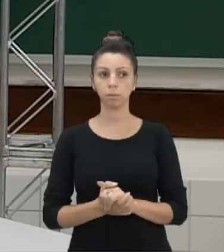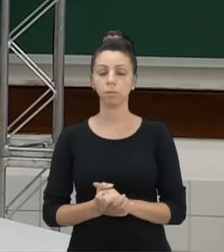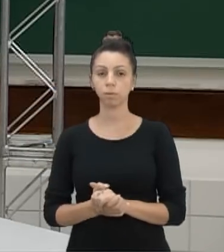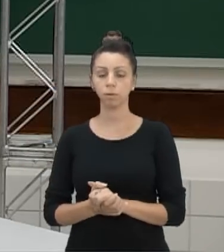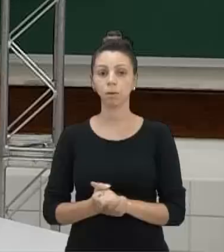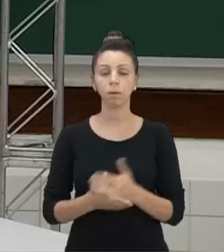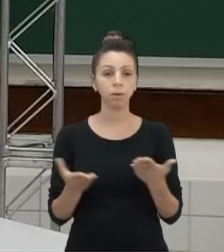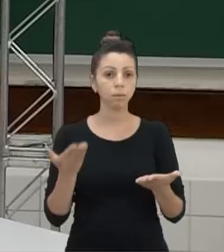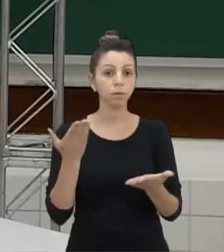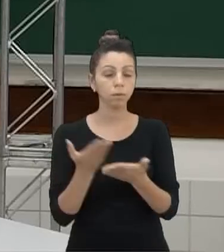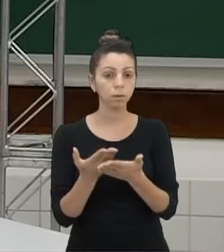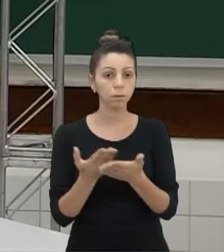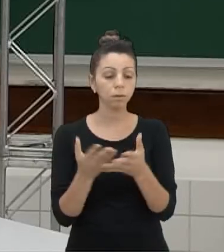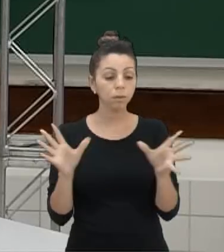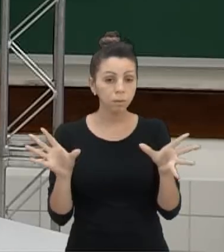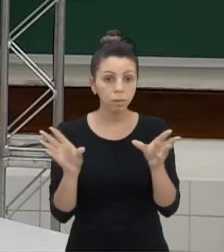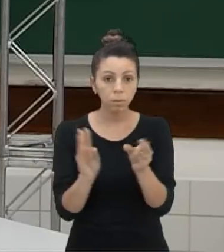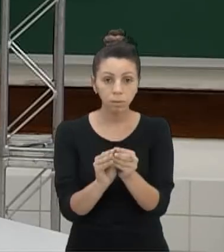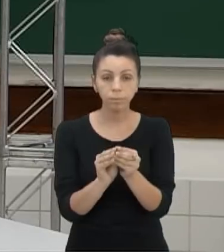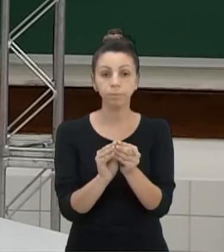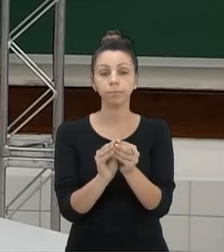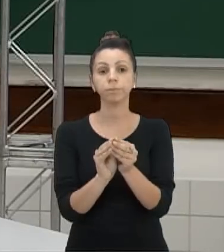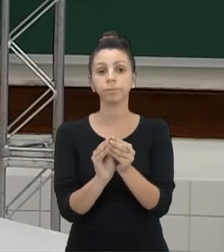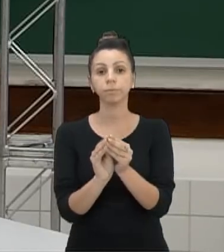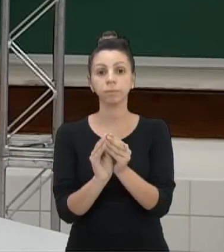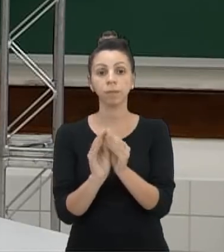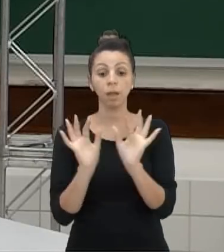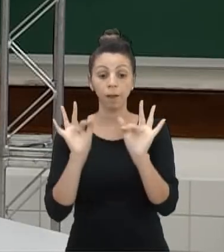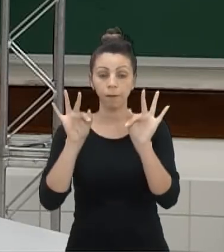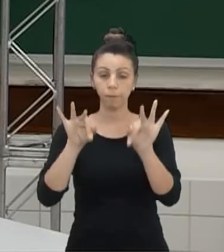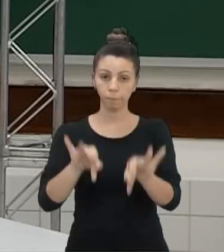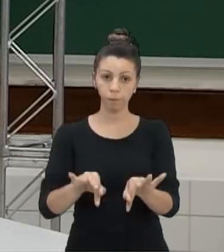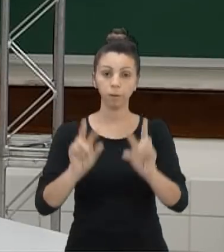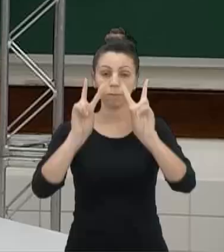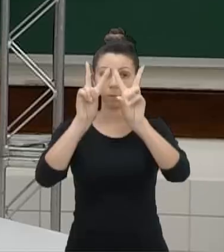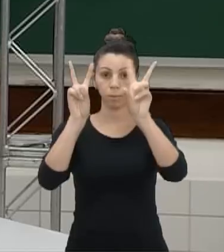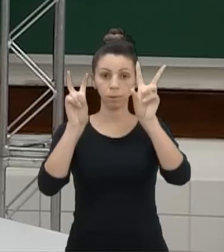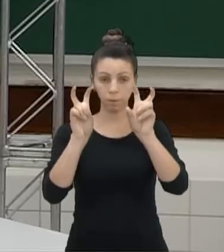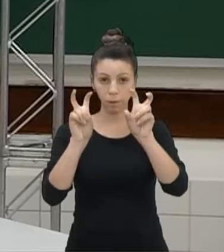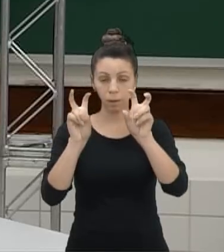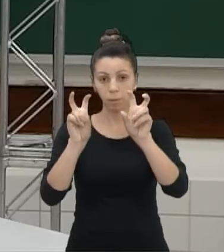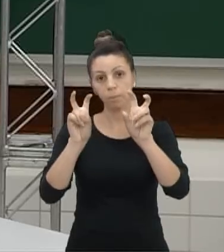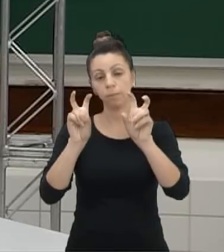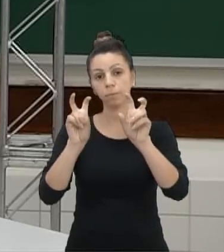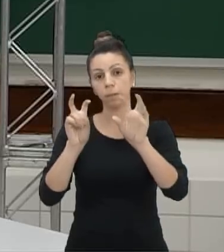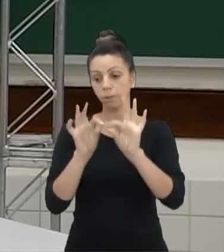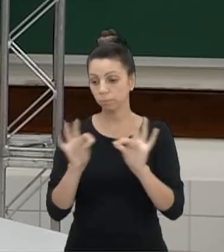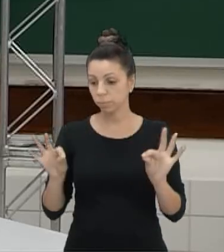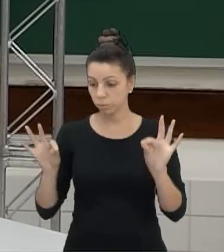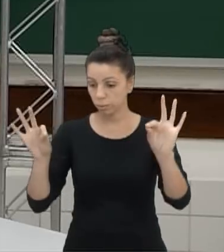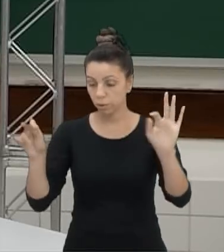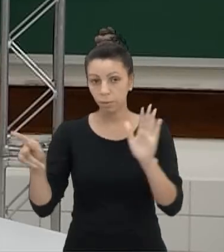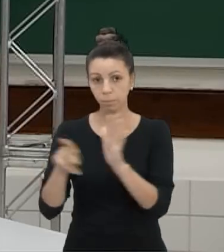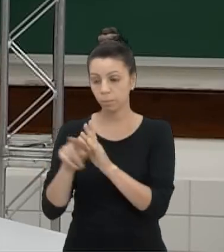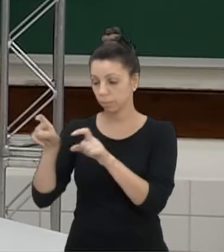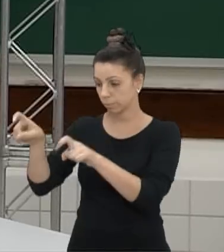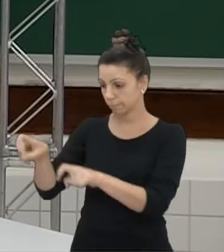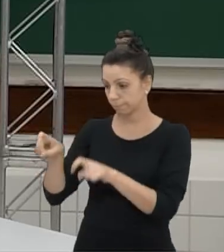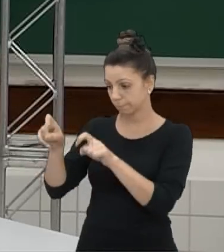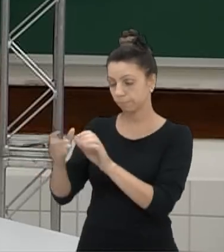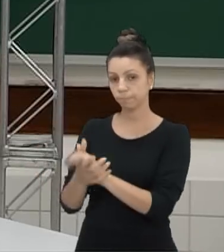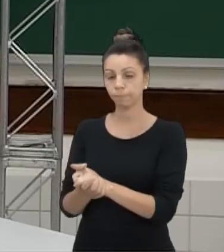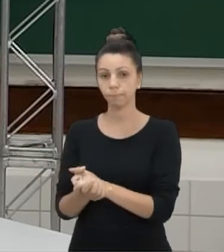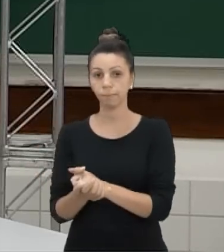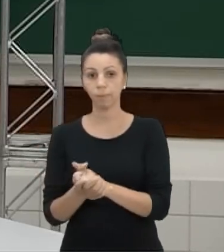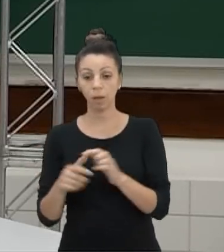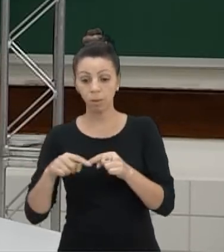Nessa aula, a gente terminou o assunto das unidades agrárias. Então, a partir de agora, a gente vai voltar a trabalhar com tabelinhas prontas. A gente